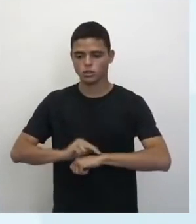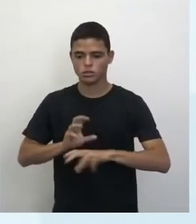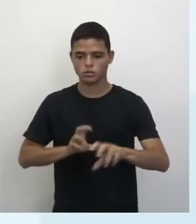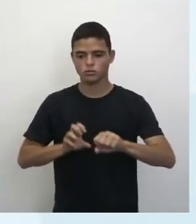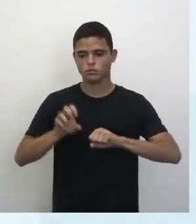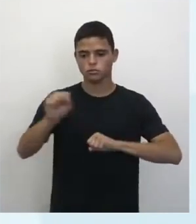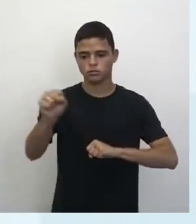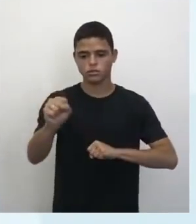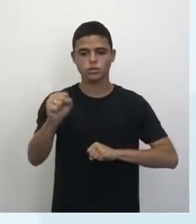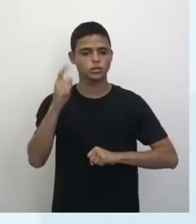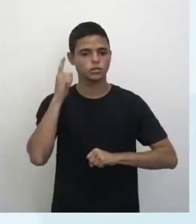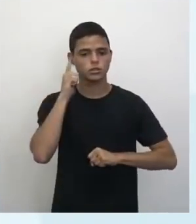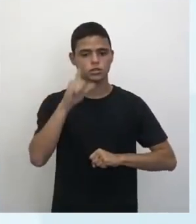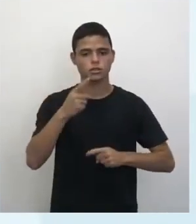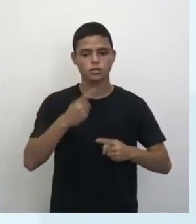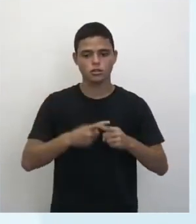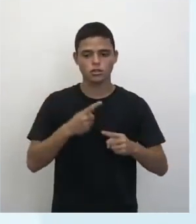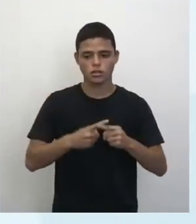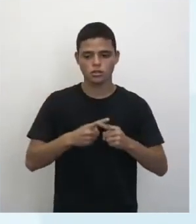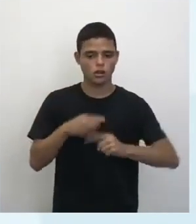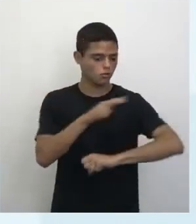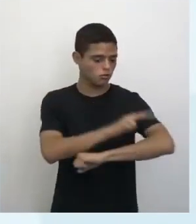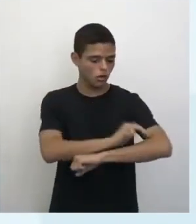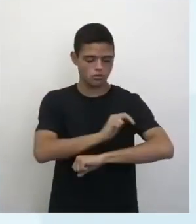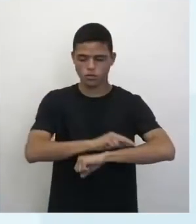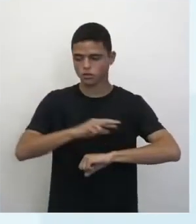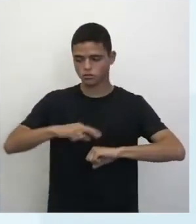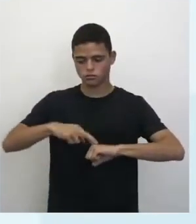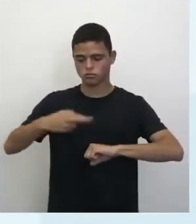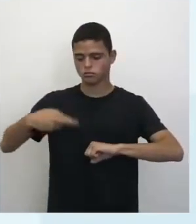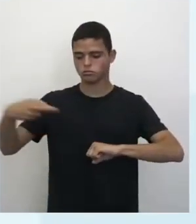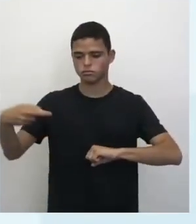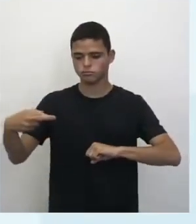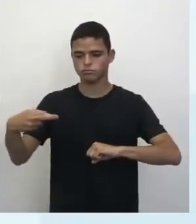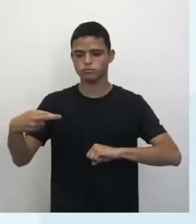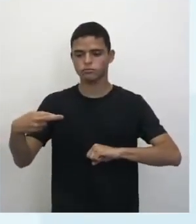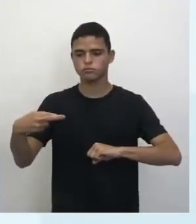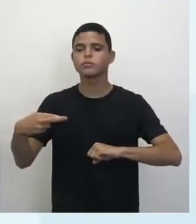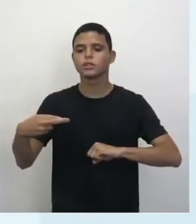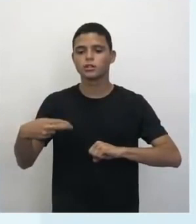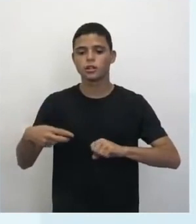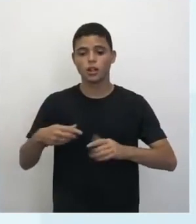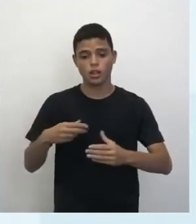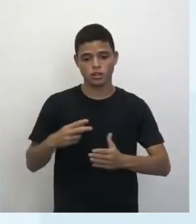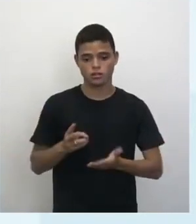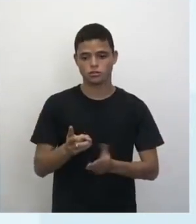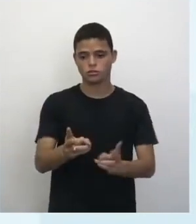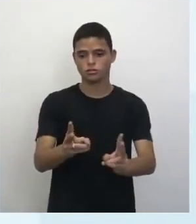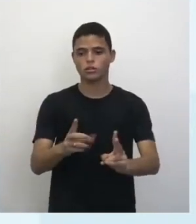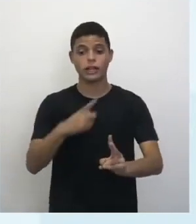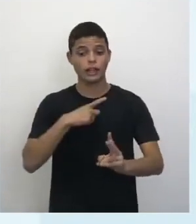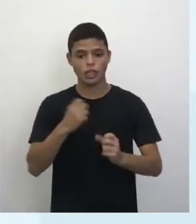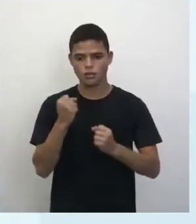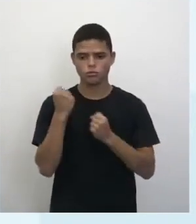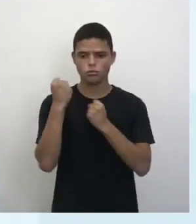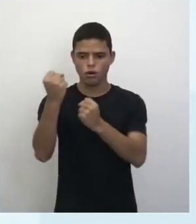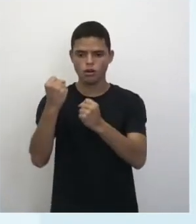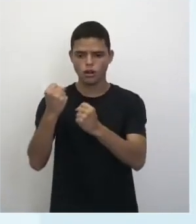poderes após ser mordido por um grilo radioativo. Aí continua. Ele possui força e